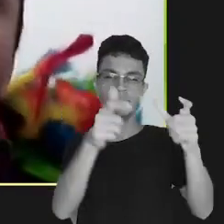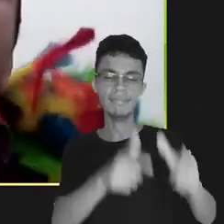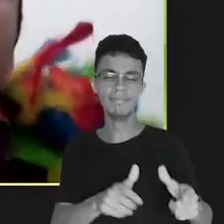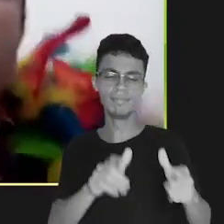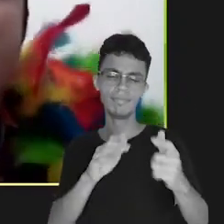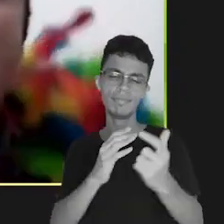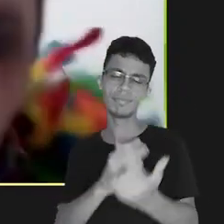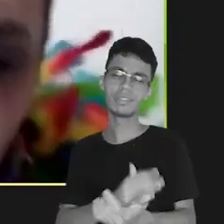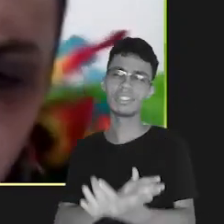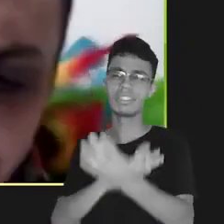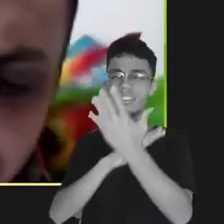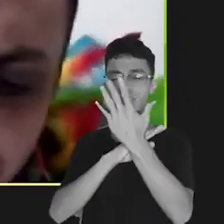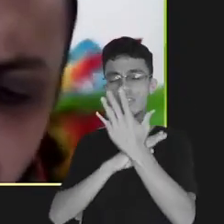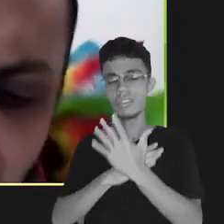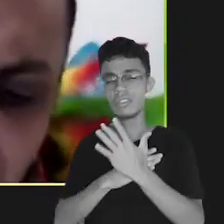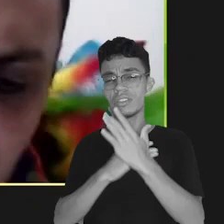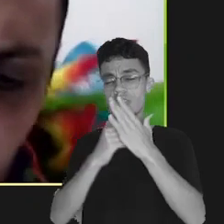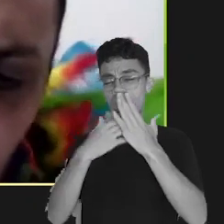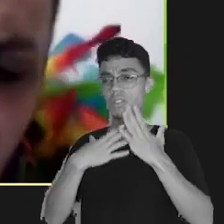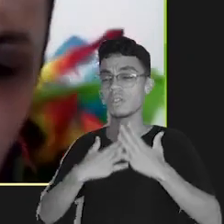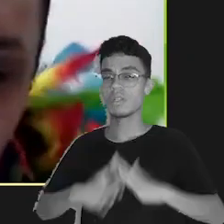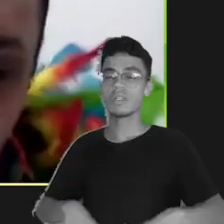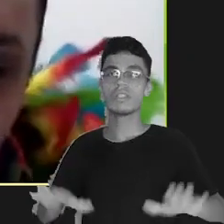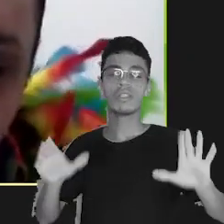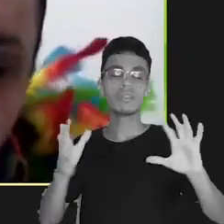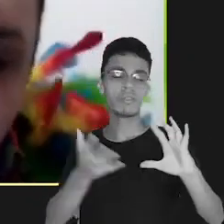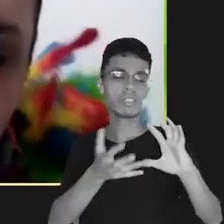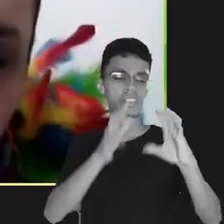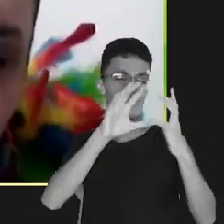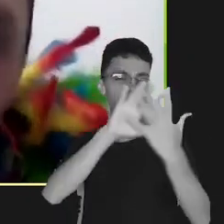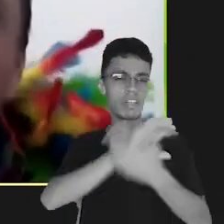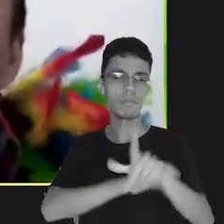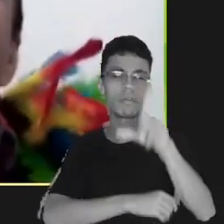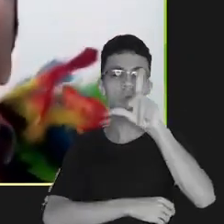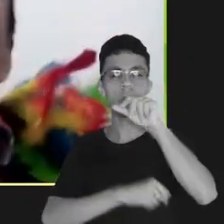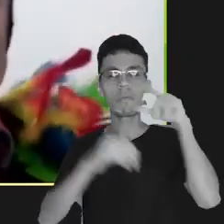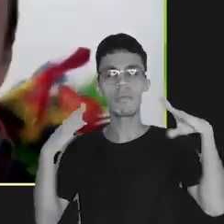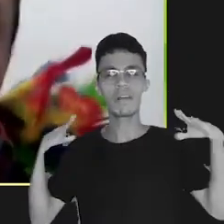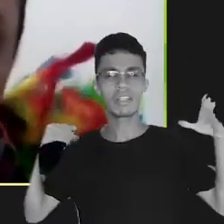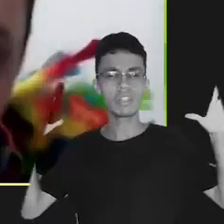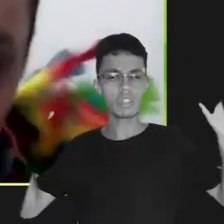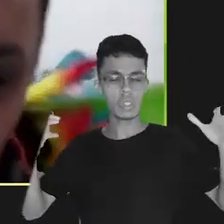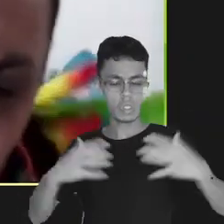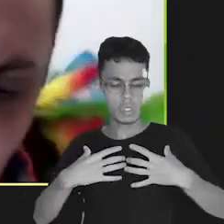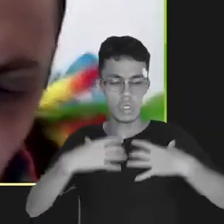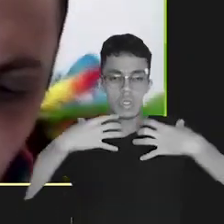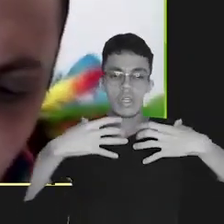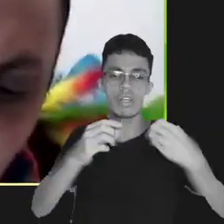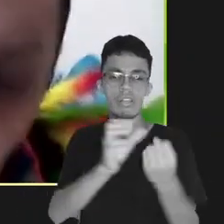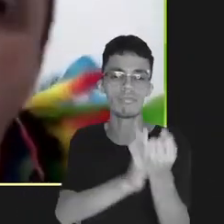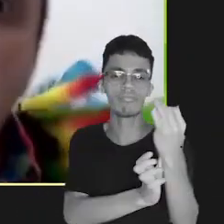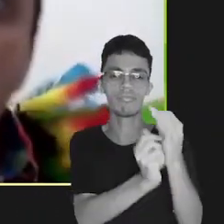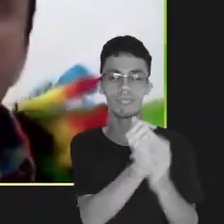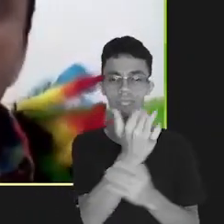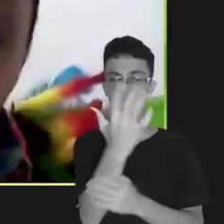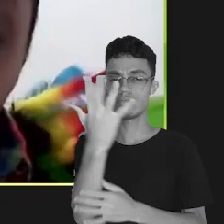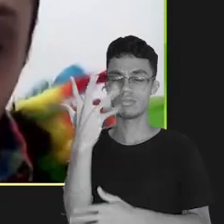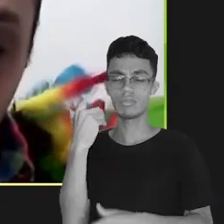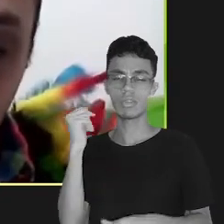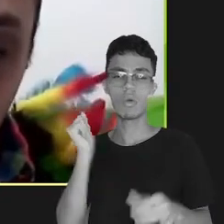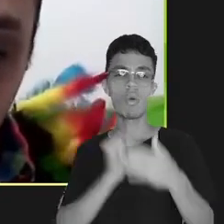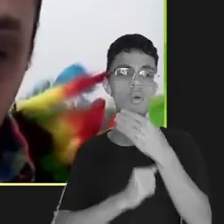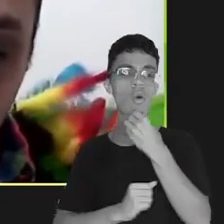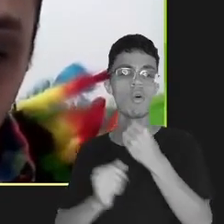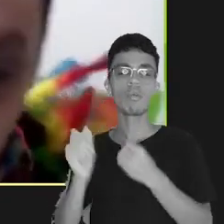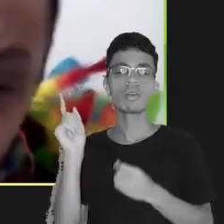sossegai-me e transformai o pássaro no que era, garganta de luar e peito de primavera. O homem abriu as